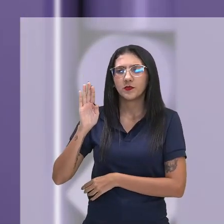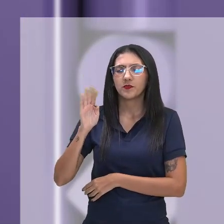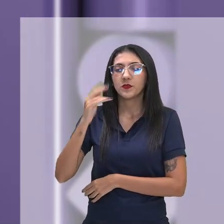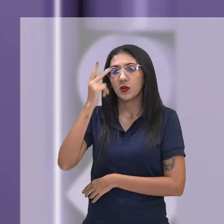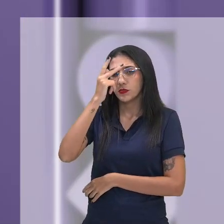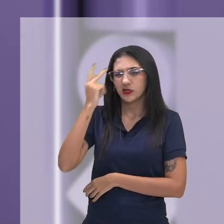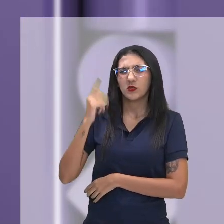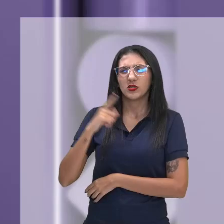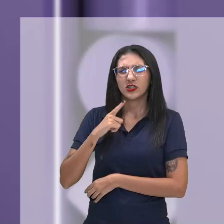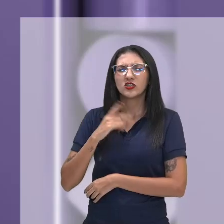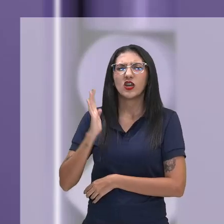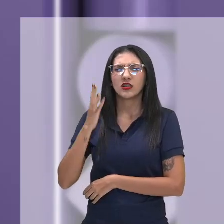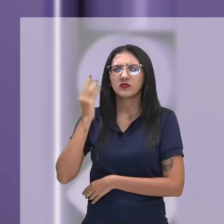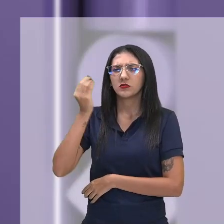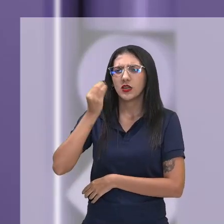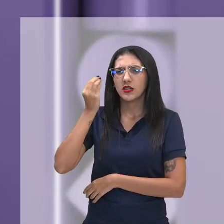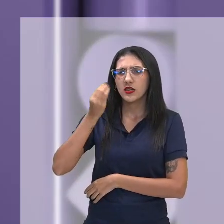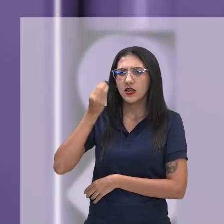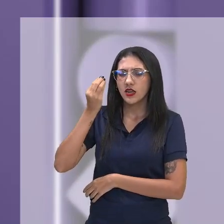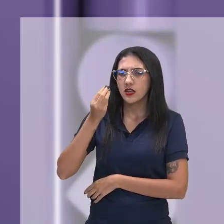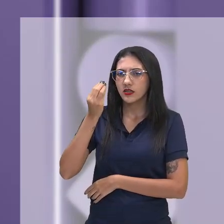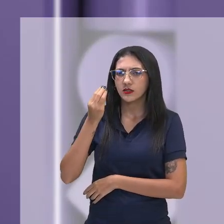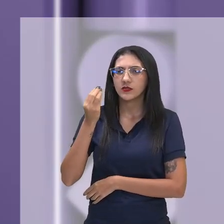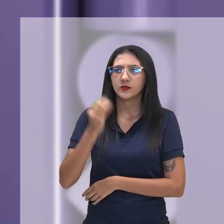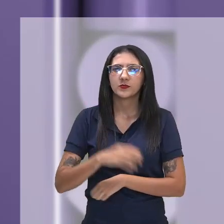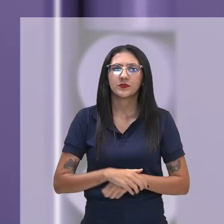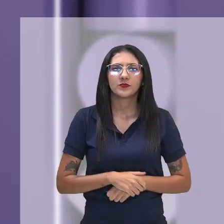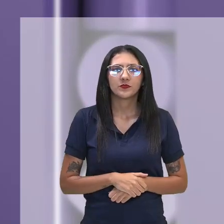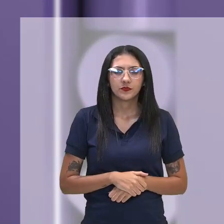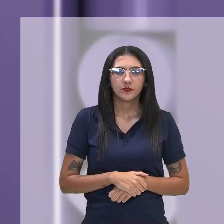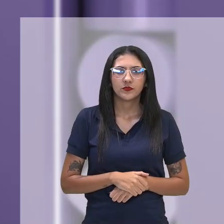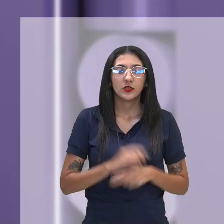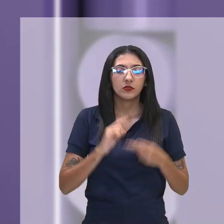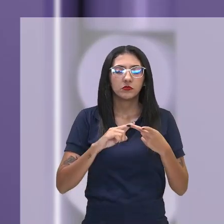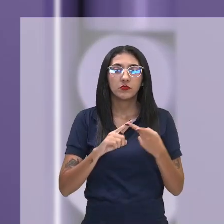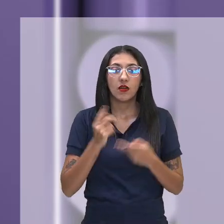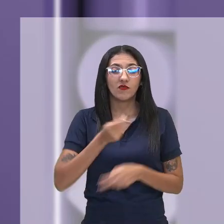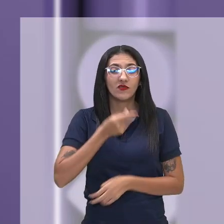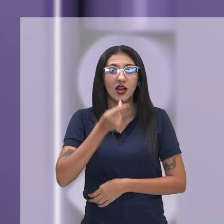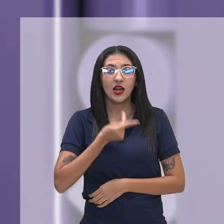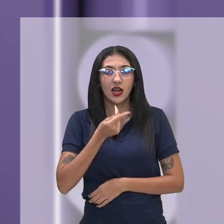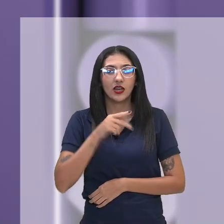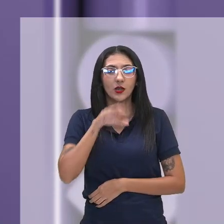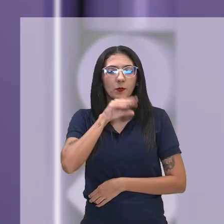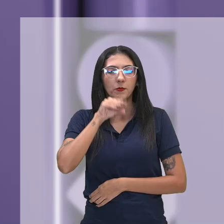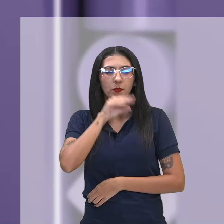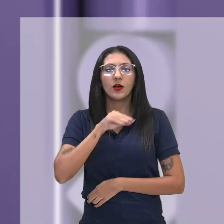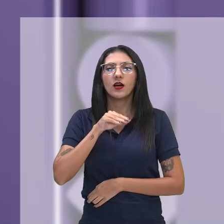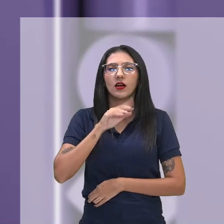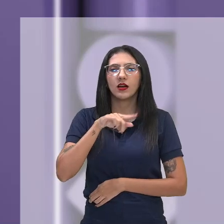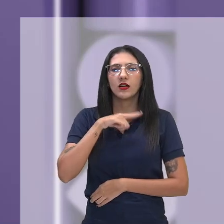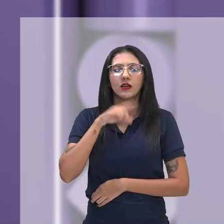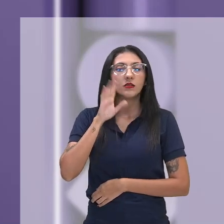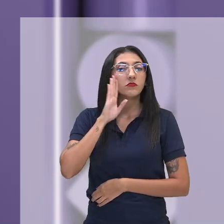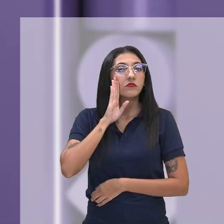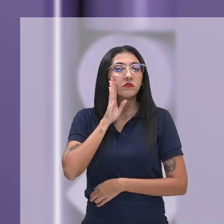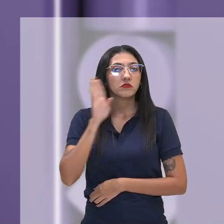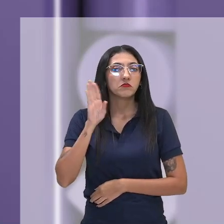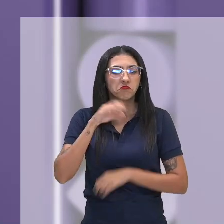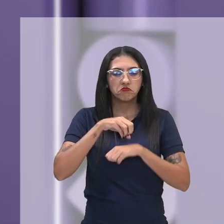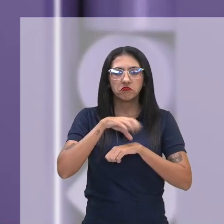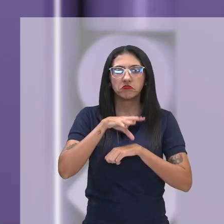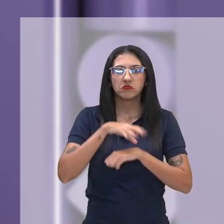daquela religião que foram mais eminentes, né, a fala como principal forma de transmissão e